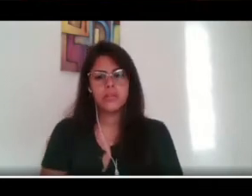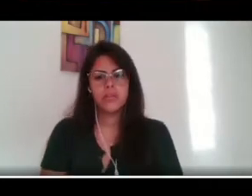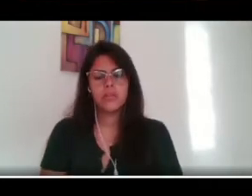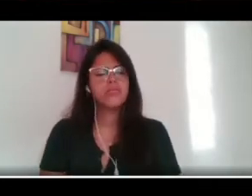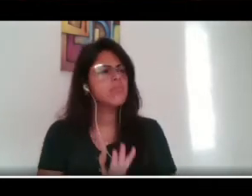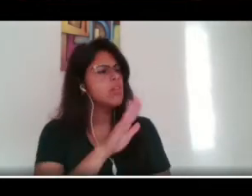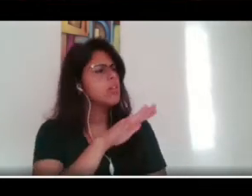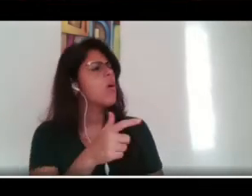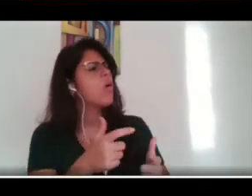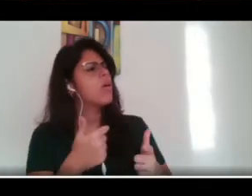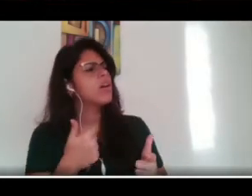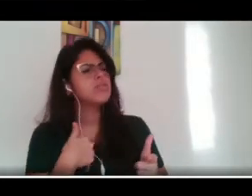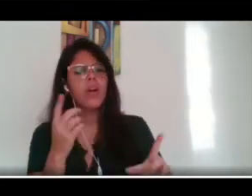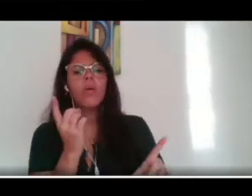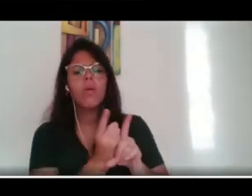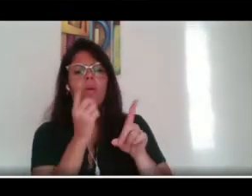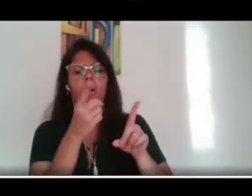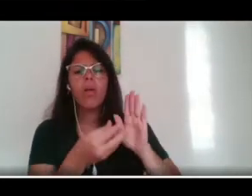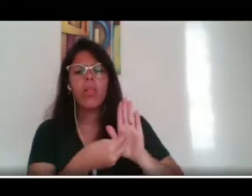curso.